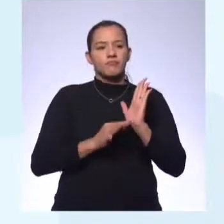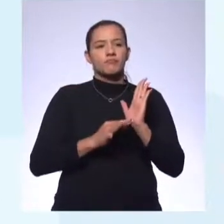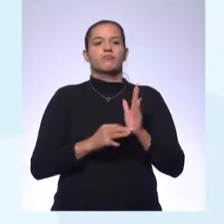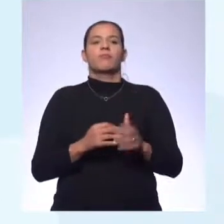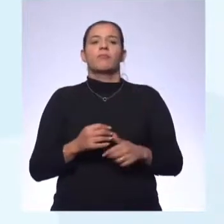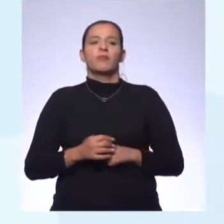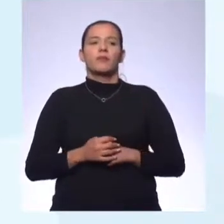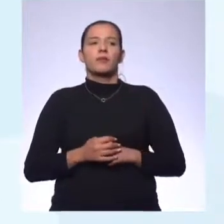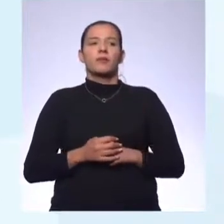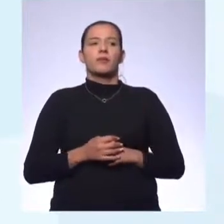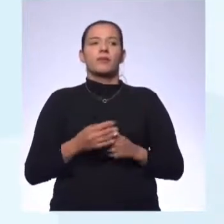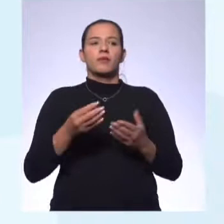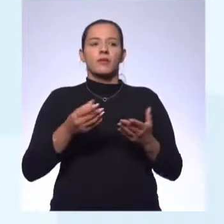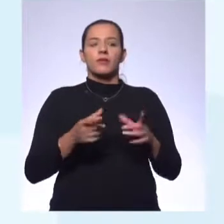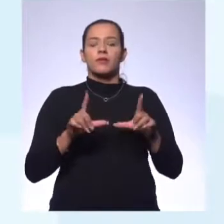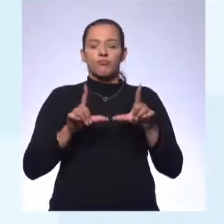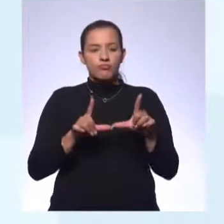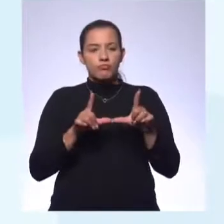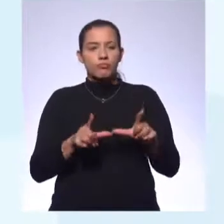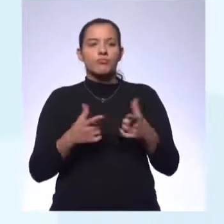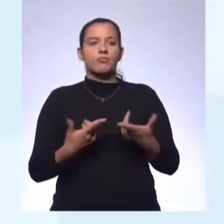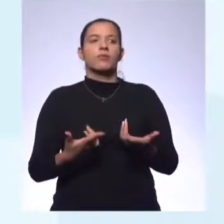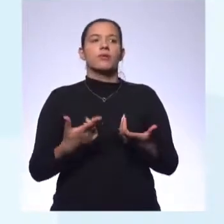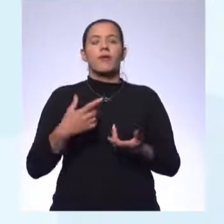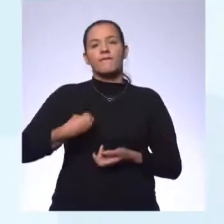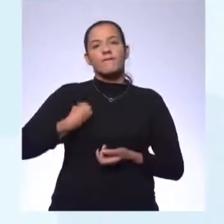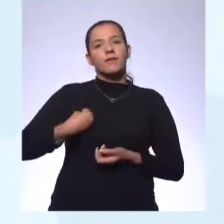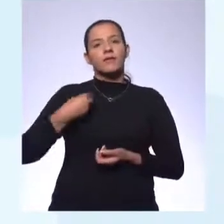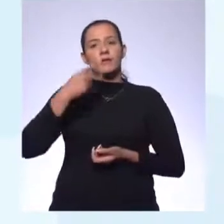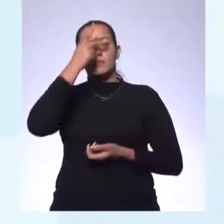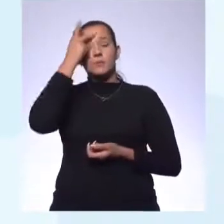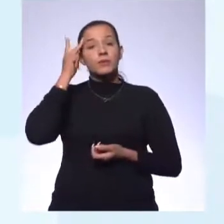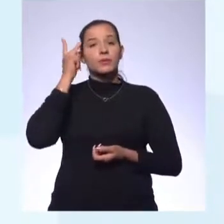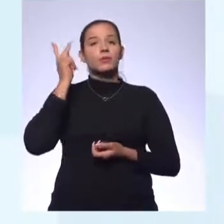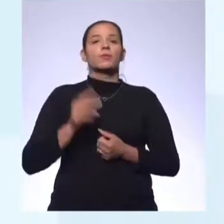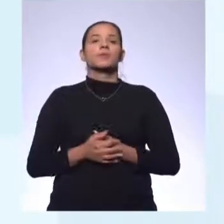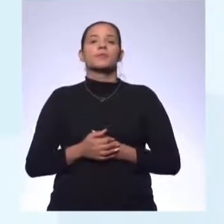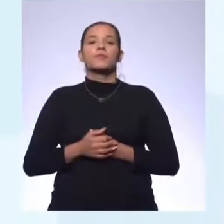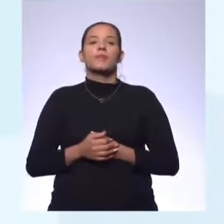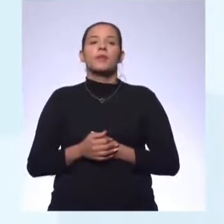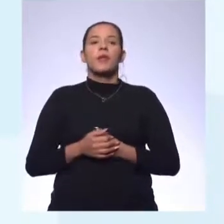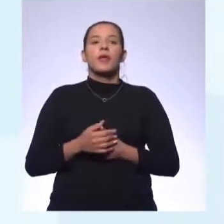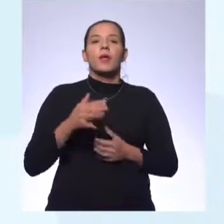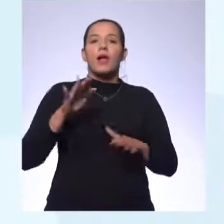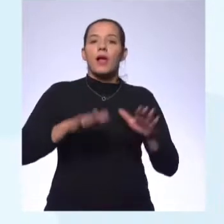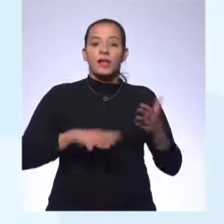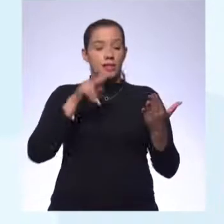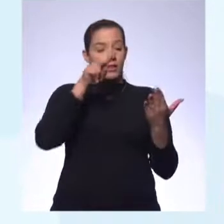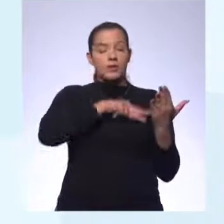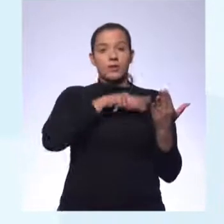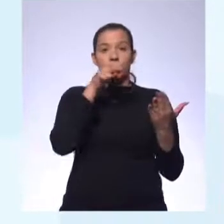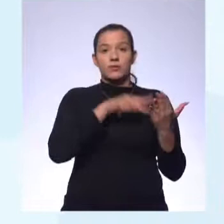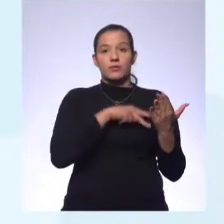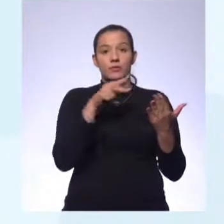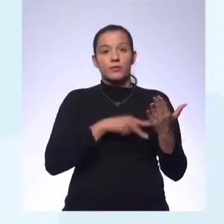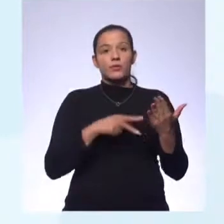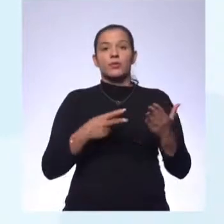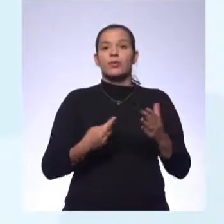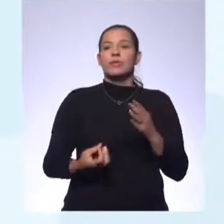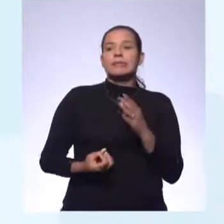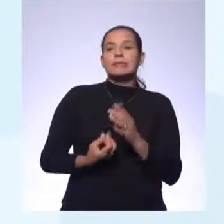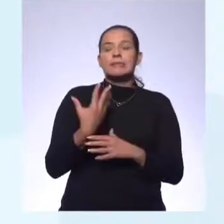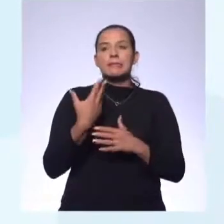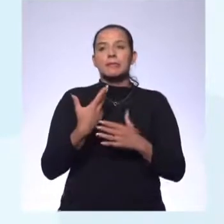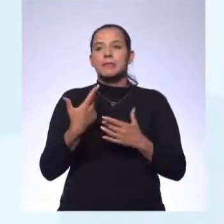poder que tem os folhetins, né, na vida das pessoas, o fato de que a leitura cria novas